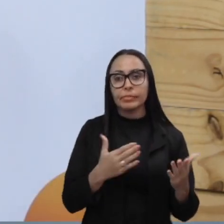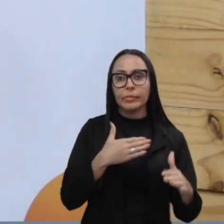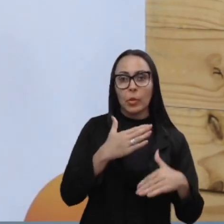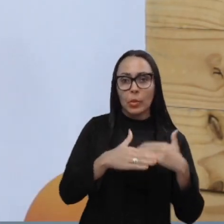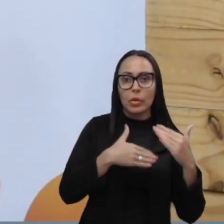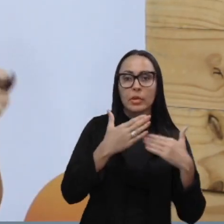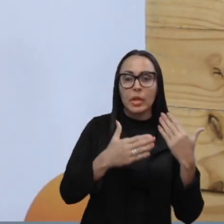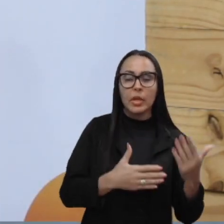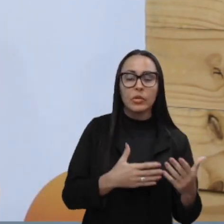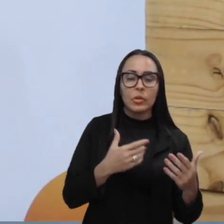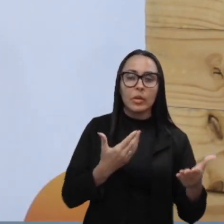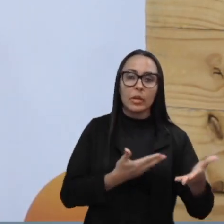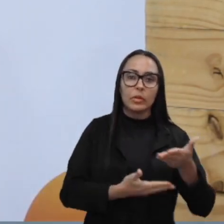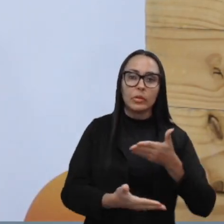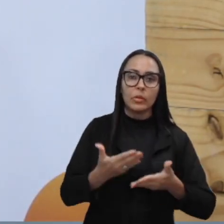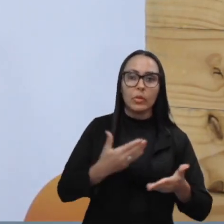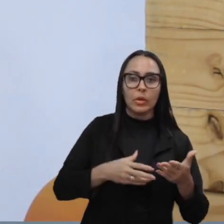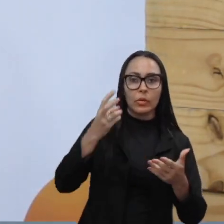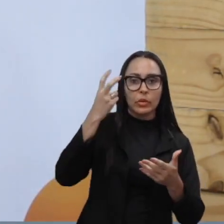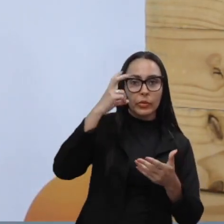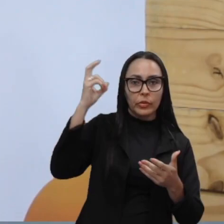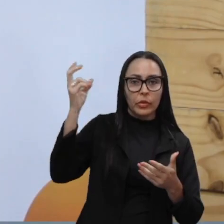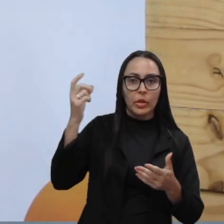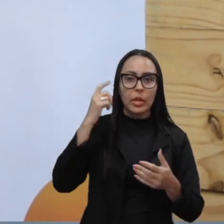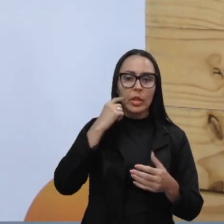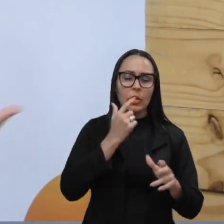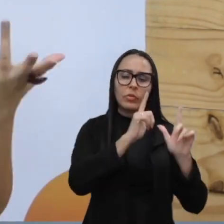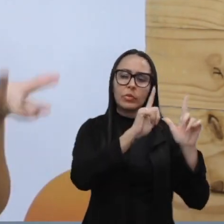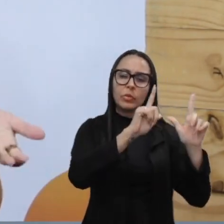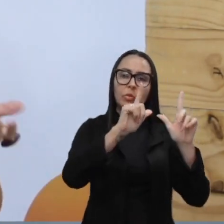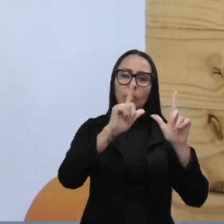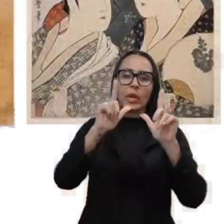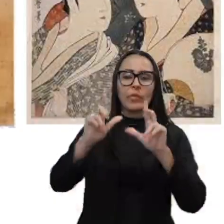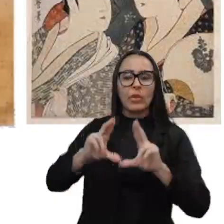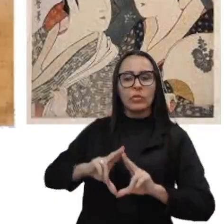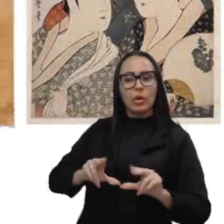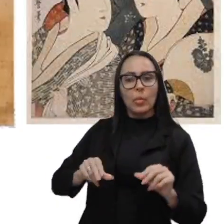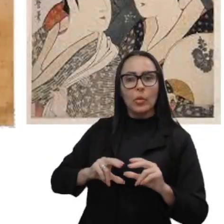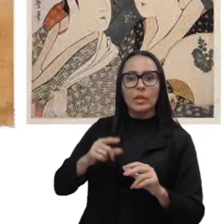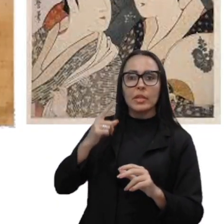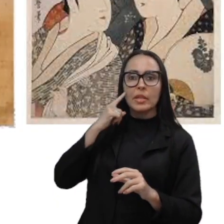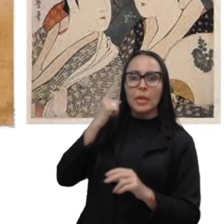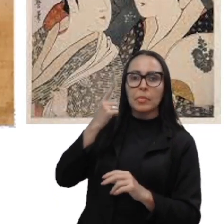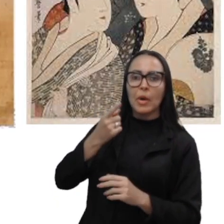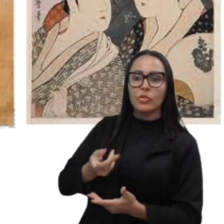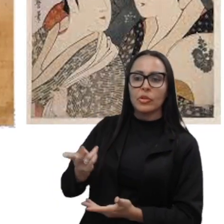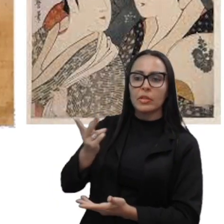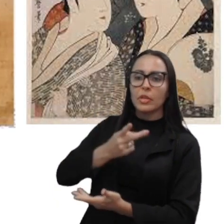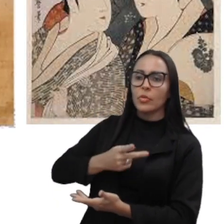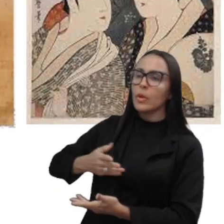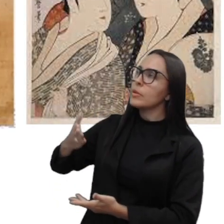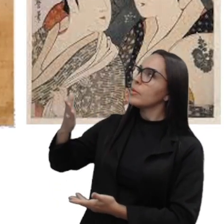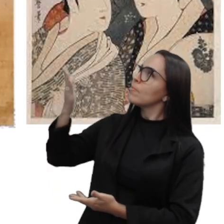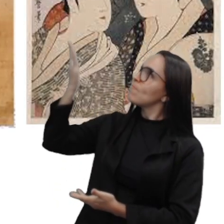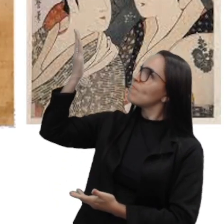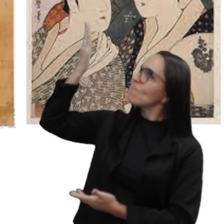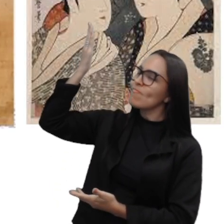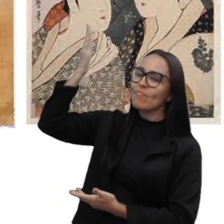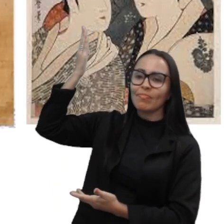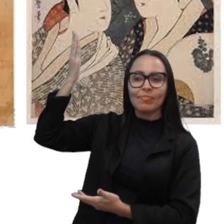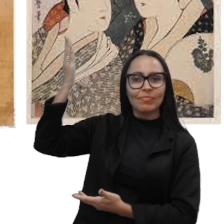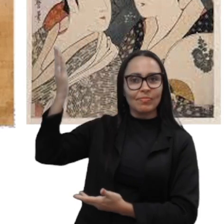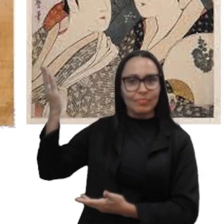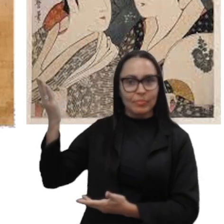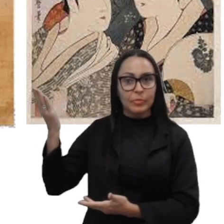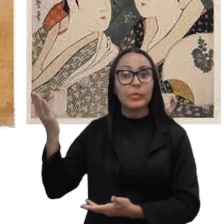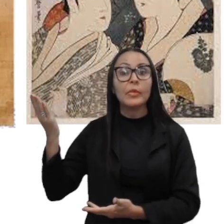troca cultural foi a produção das estilogravuras japonesas. E aí eu trago aqui umas imagens para vocês, né? Essas estilogravuras